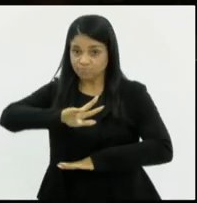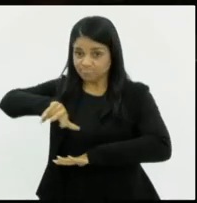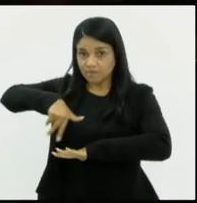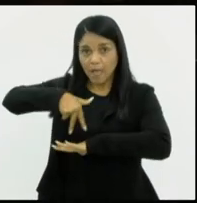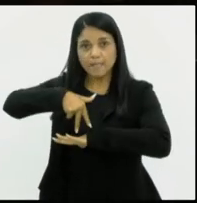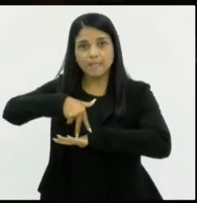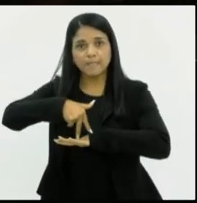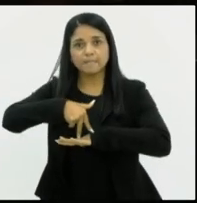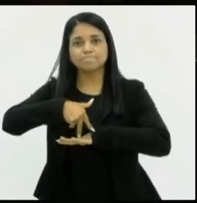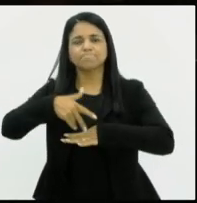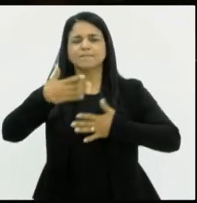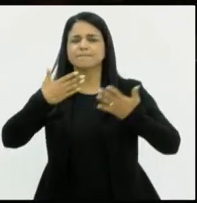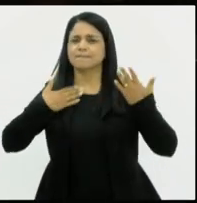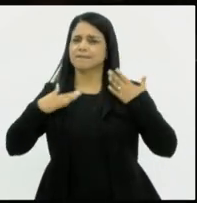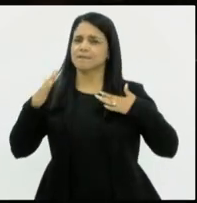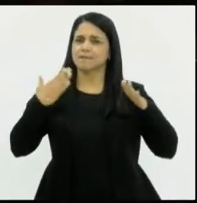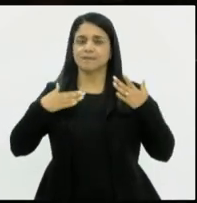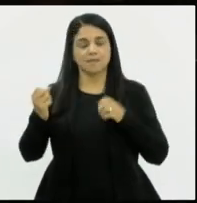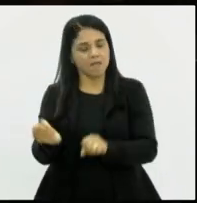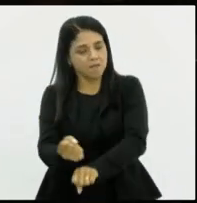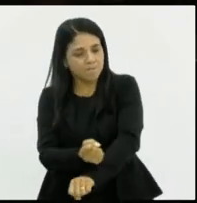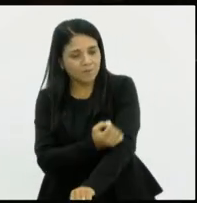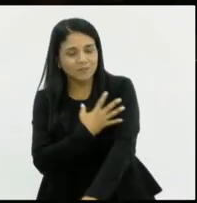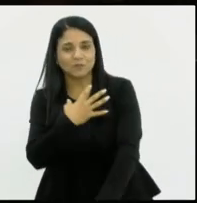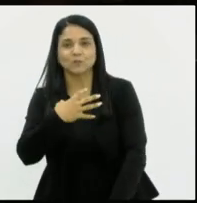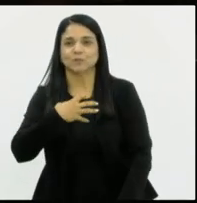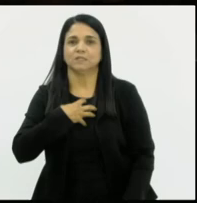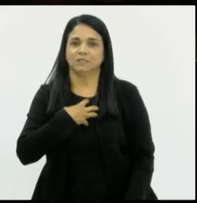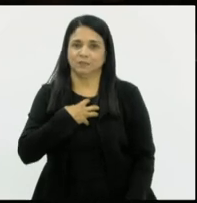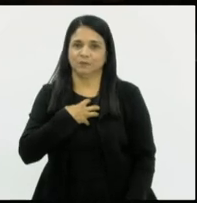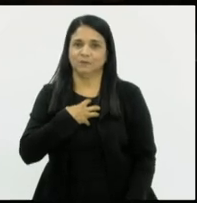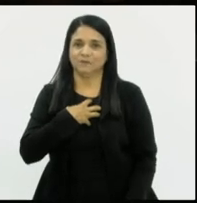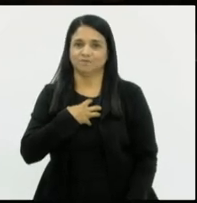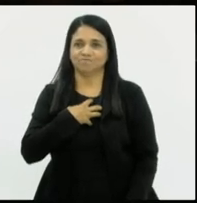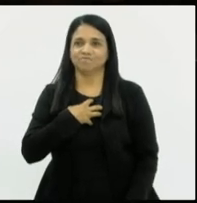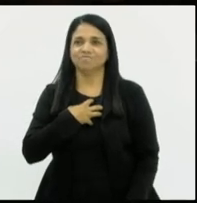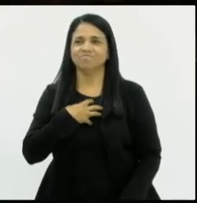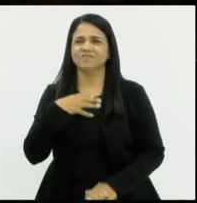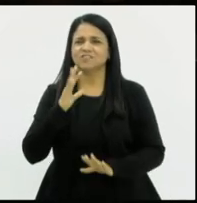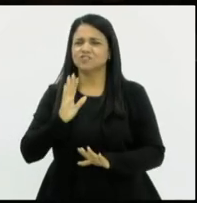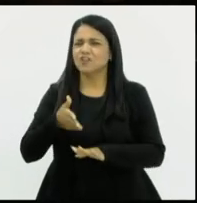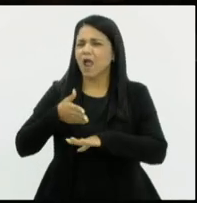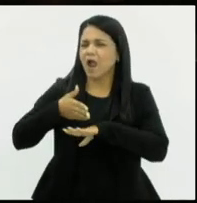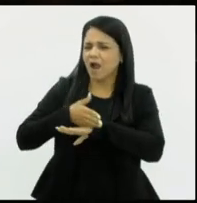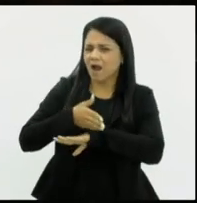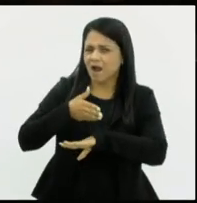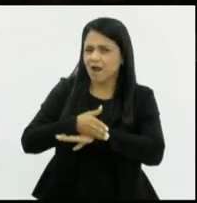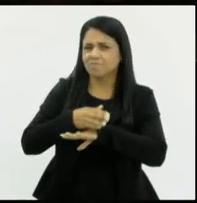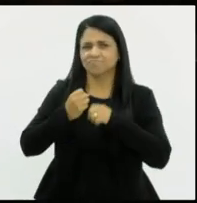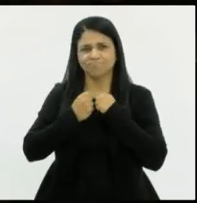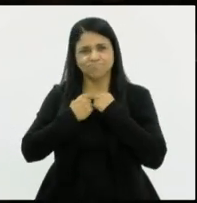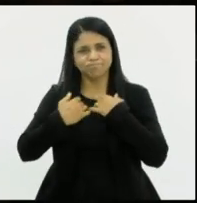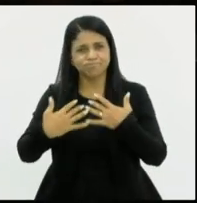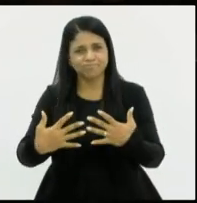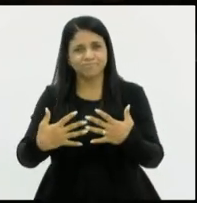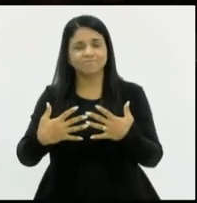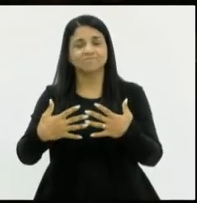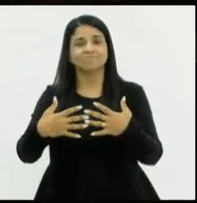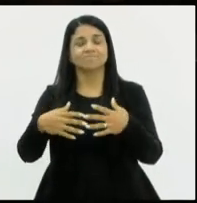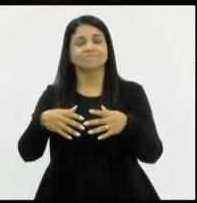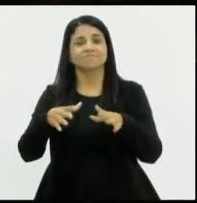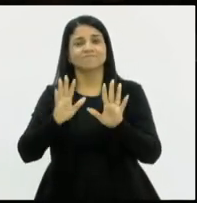motivo assim, de muita alegria, muita emoção, porque já participei de algumas sessões